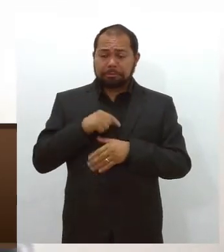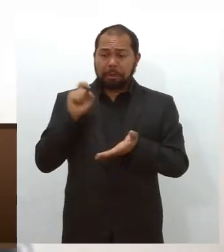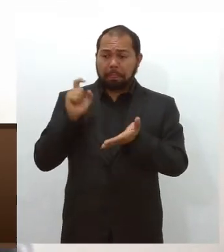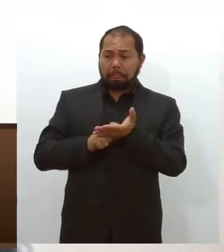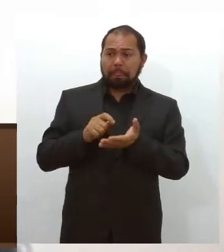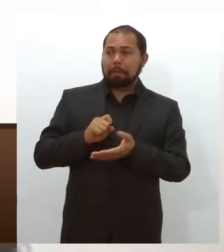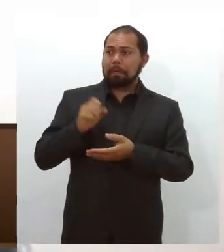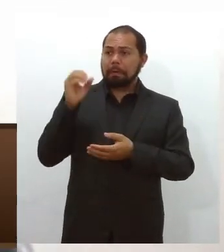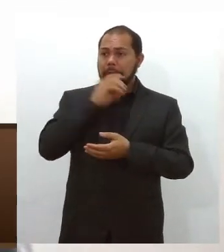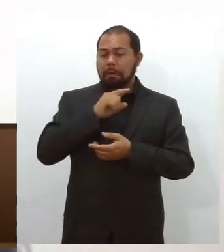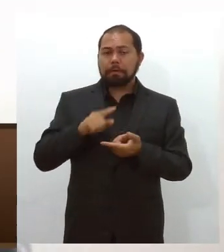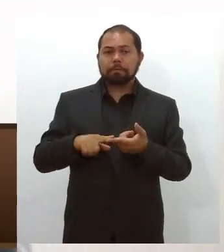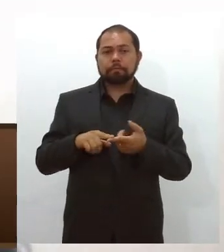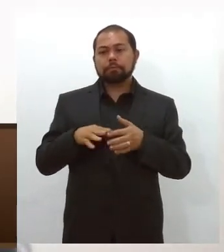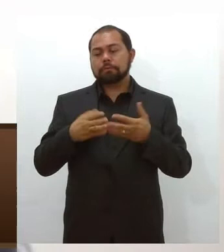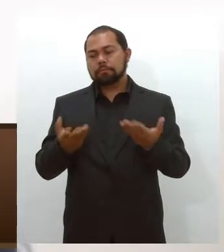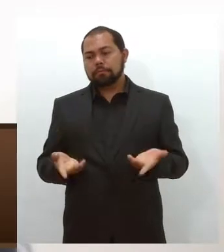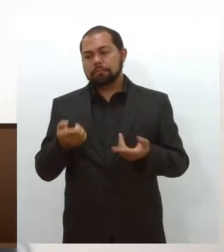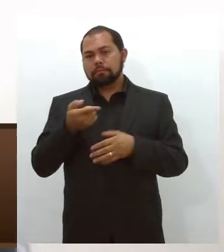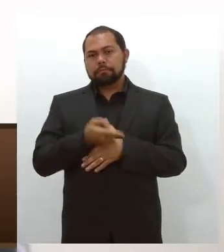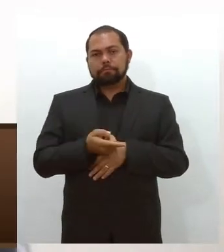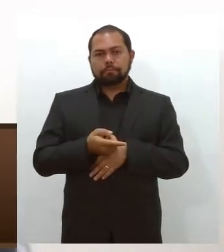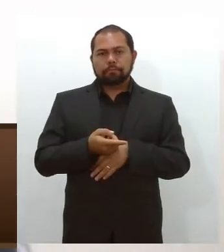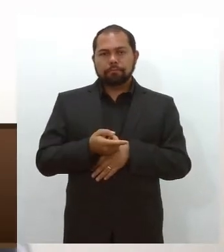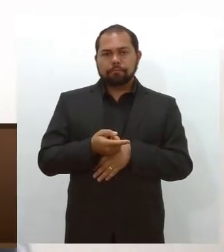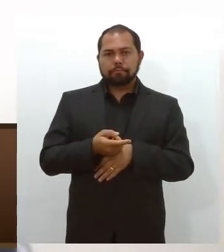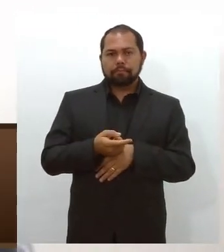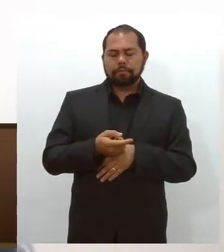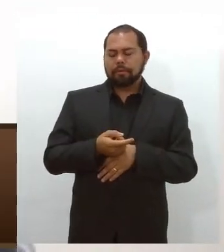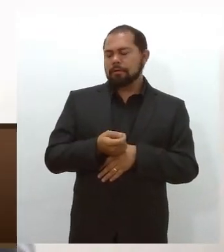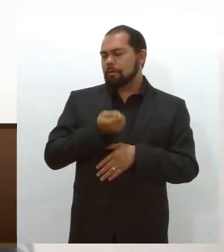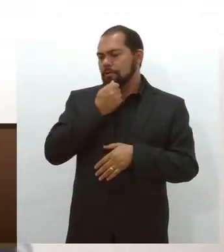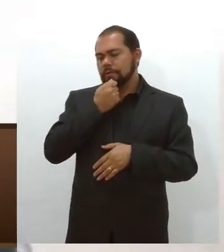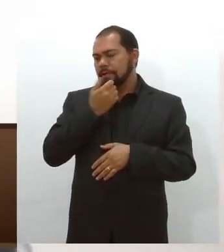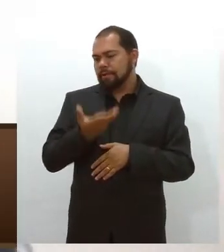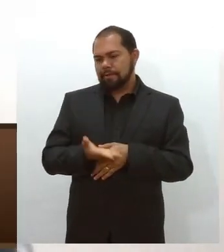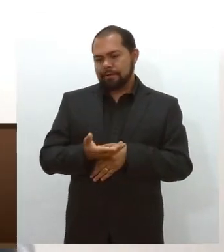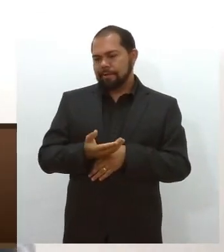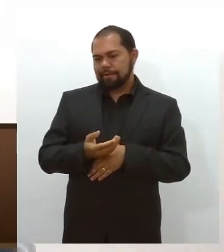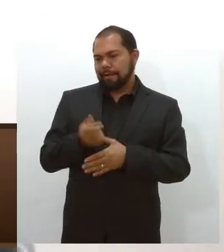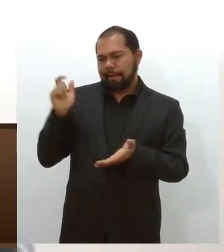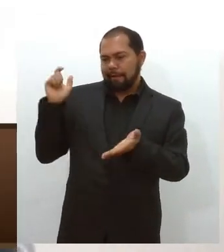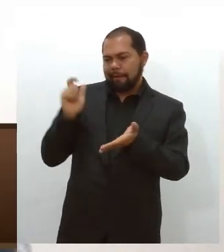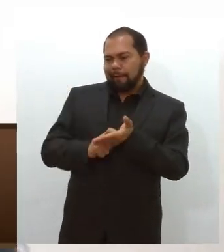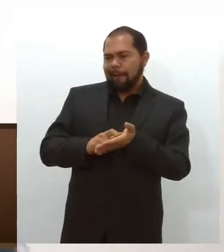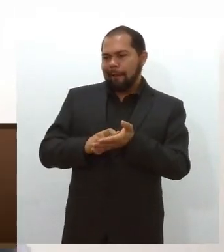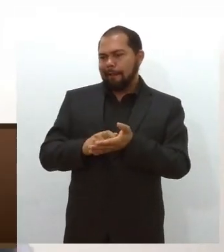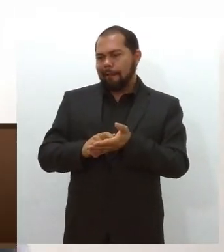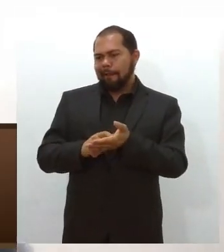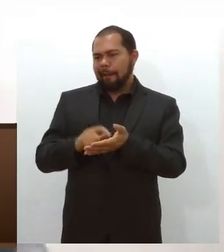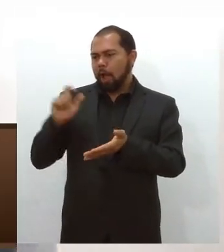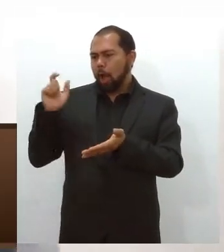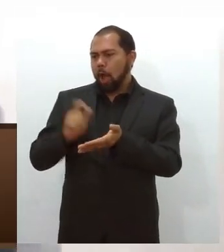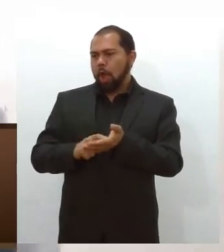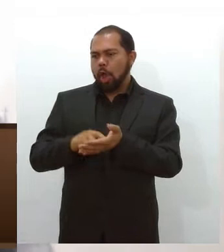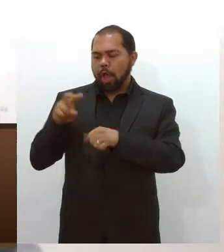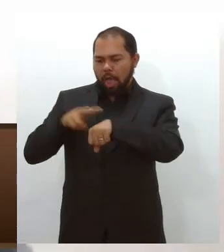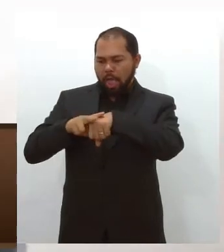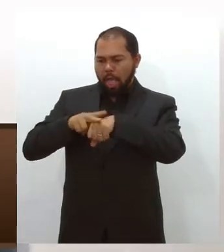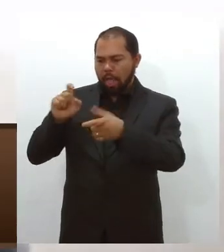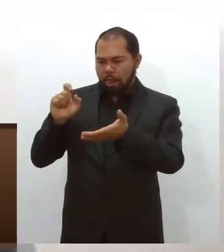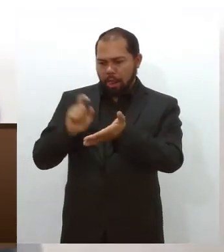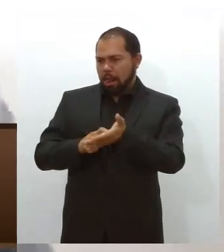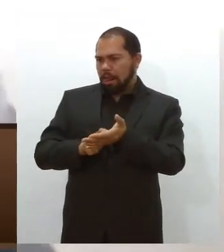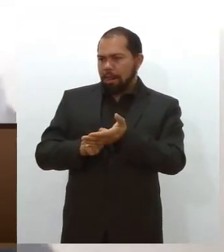caso, não vai adiantar apertar rapidamente o confirma, porque ainda vai ter 3 segundos para ele ver os dados